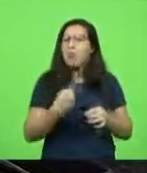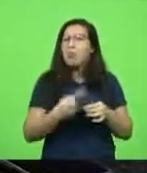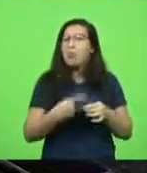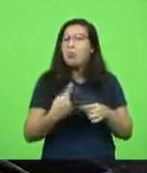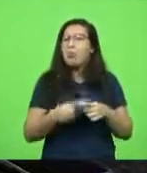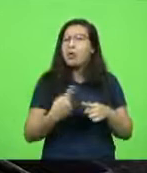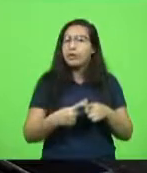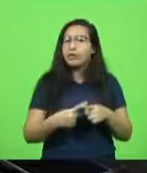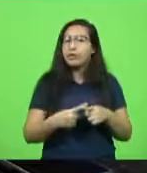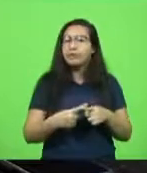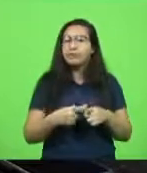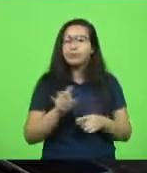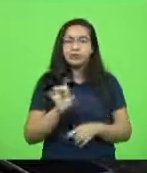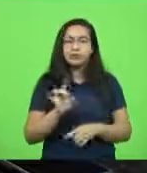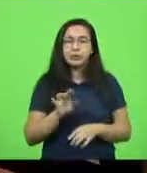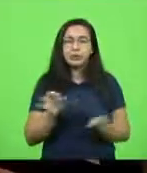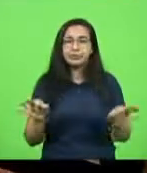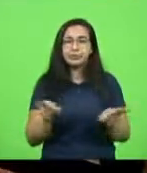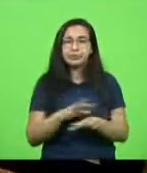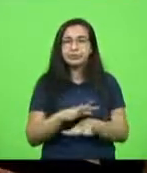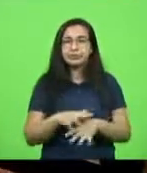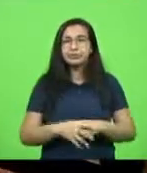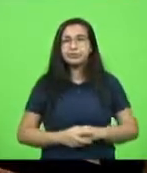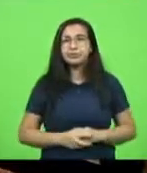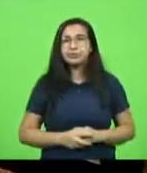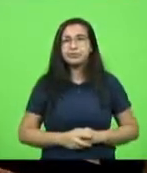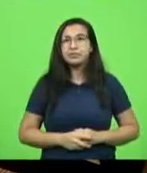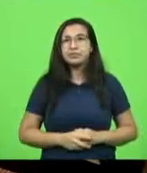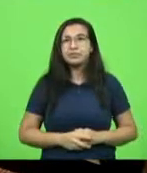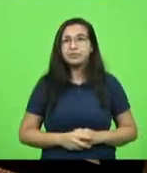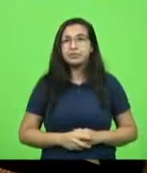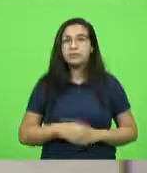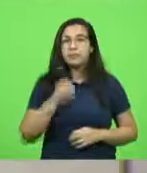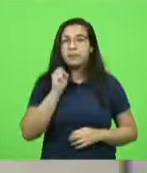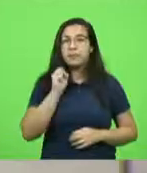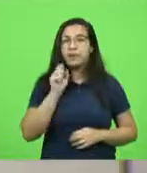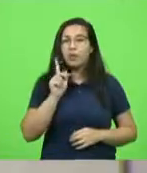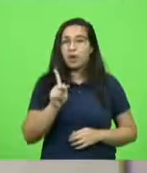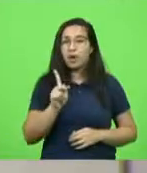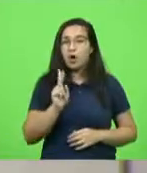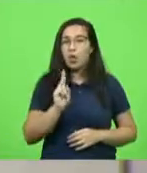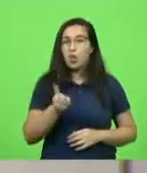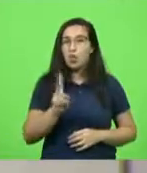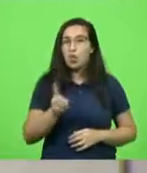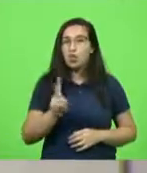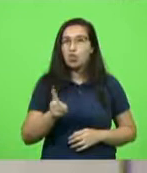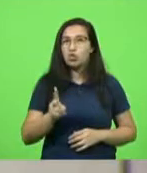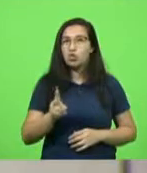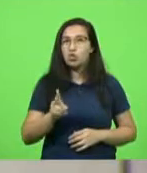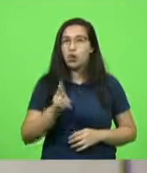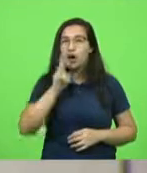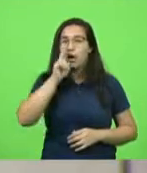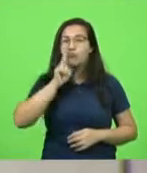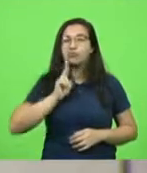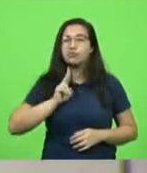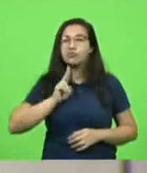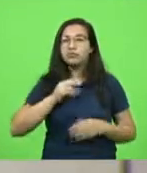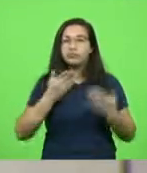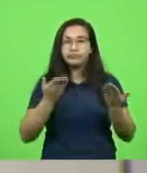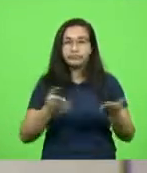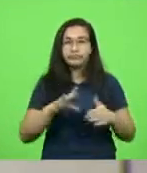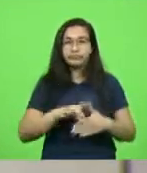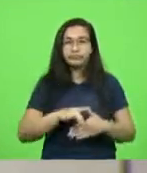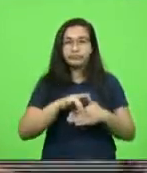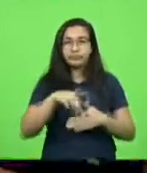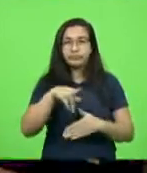é ex-presidente muito obrigado o ok dando continuidade Deputado Ivan naatz grande eles do